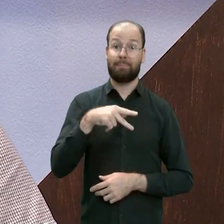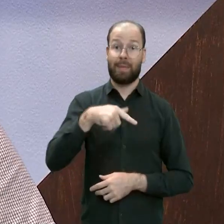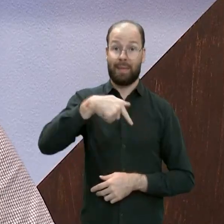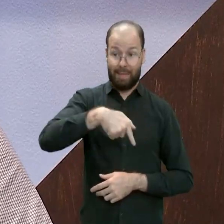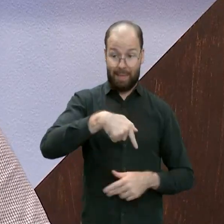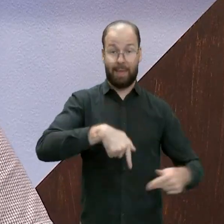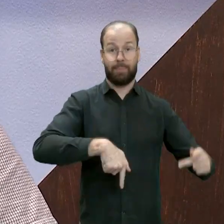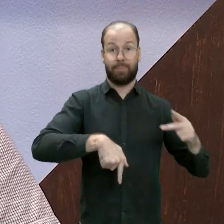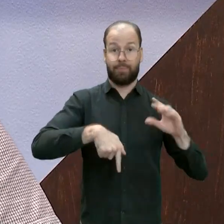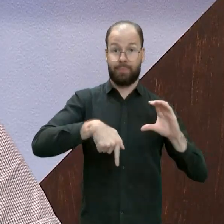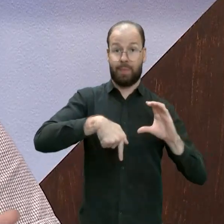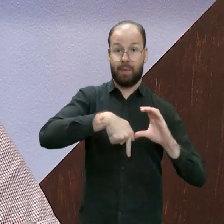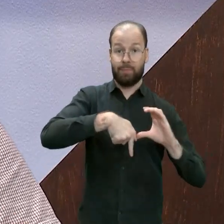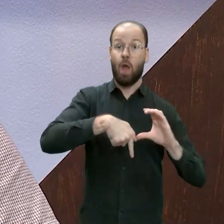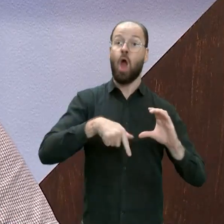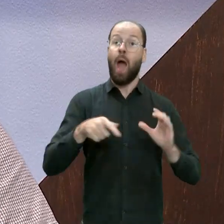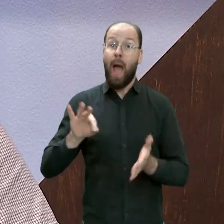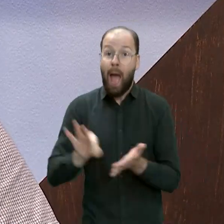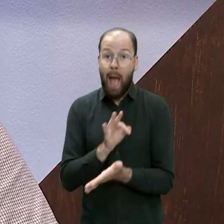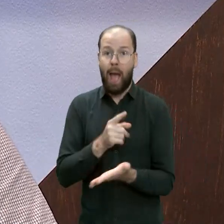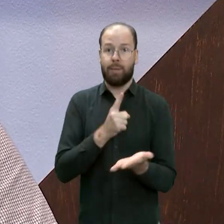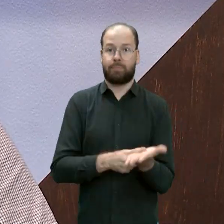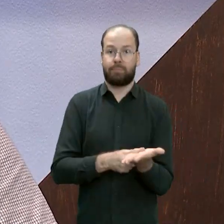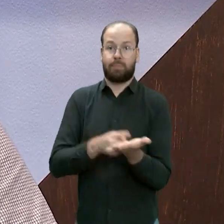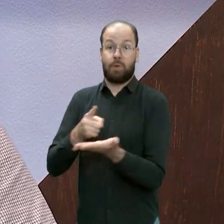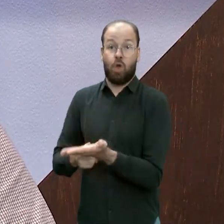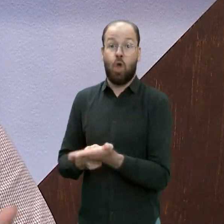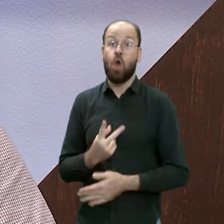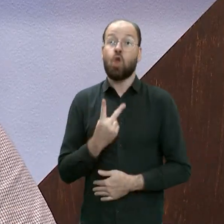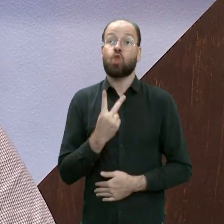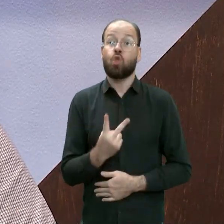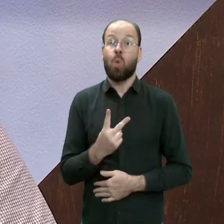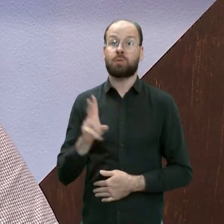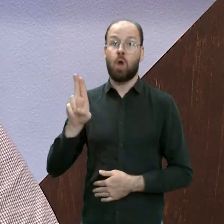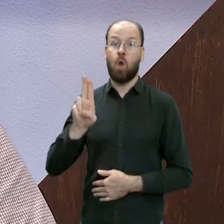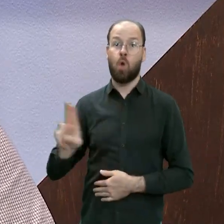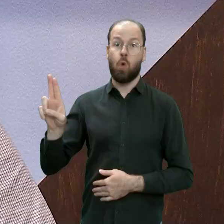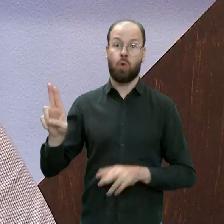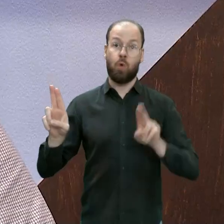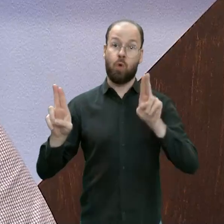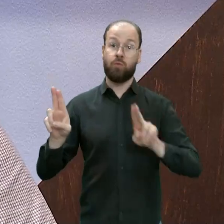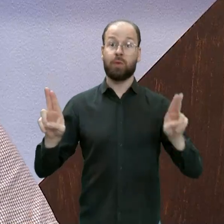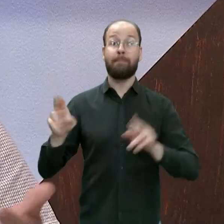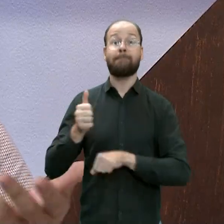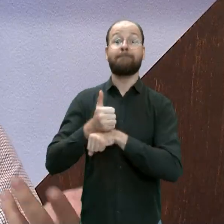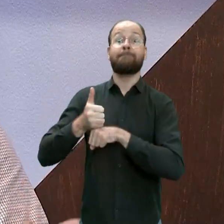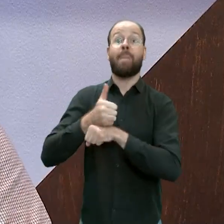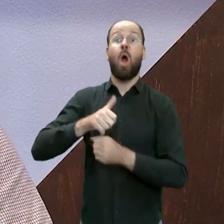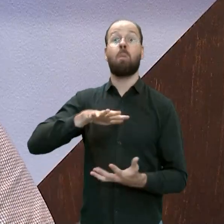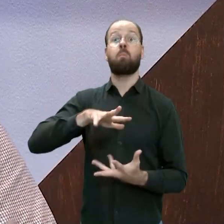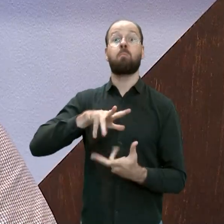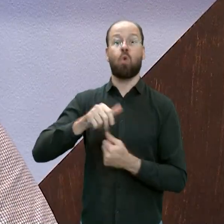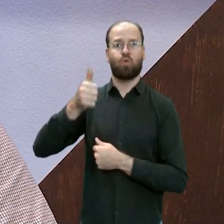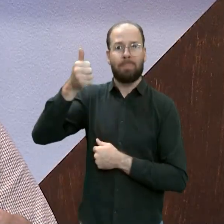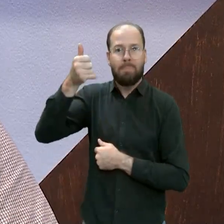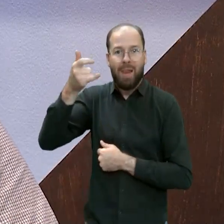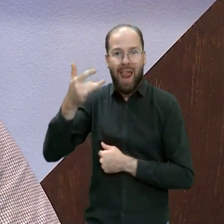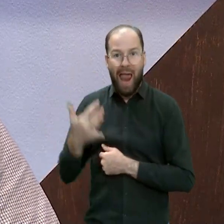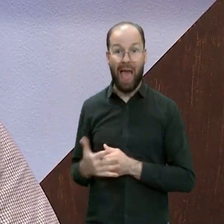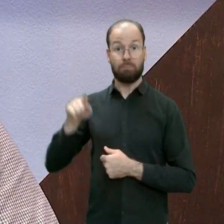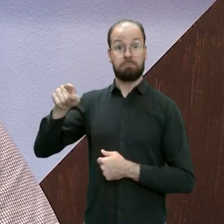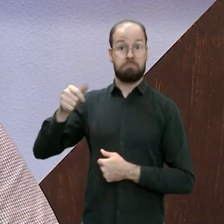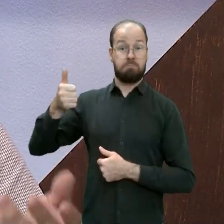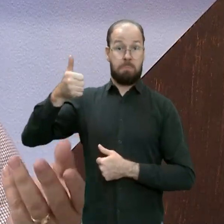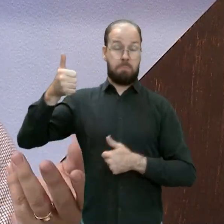cooperação internacional com 2 universidades que estão dentre as melhores do mundo, envolvendo, né, a gente